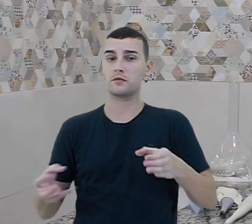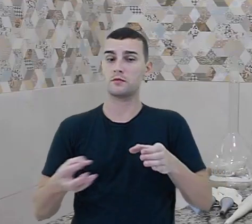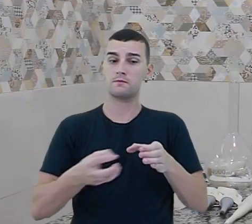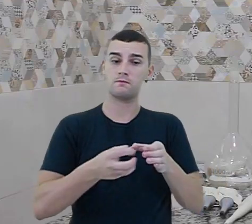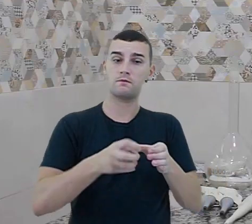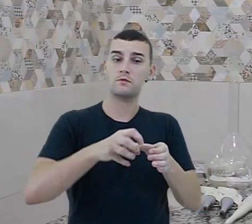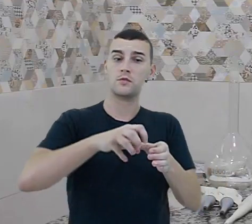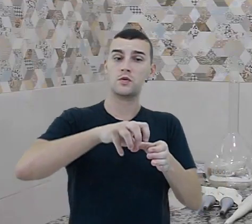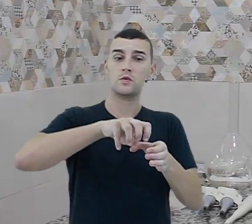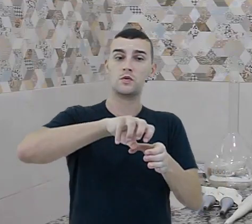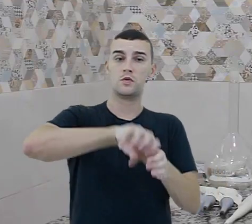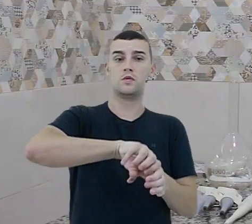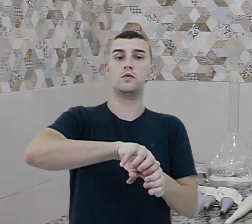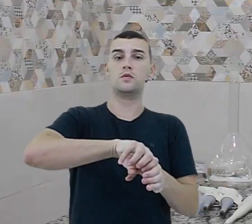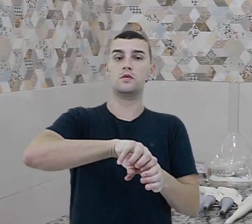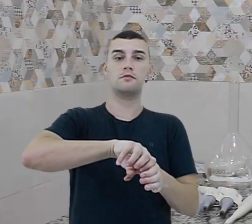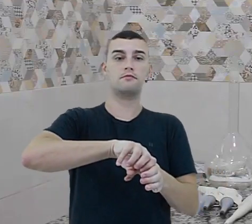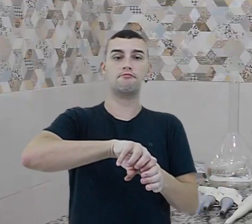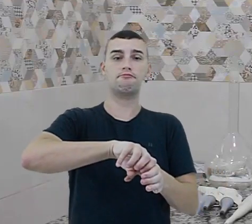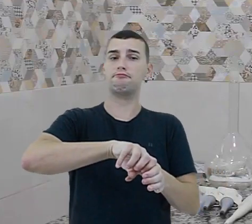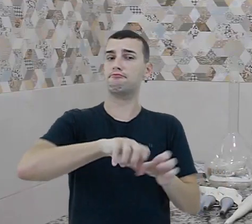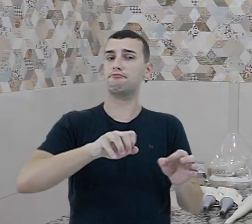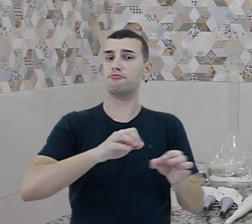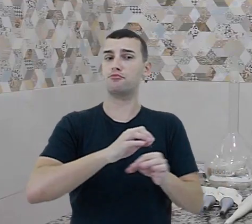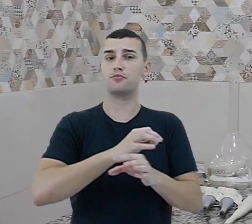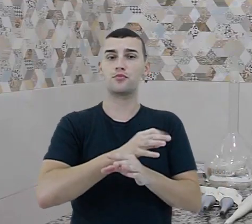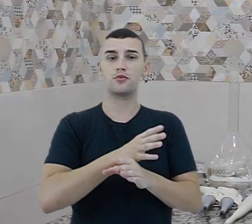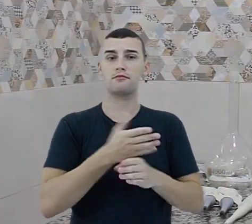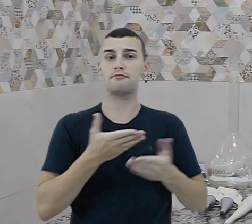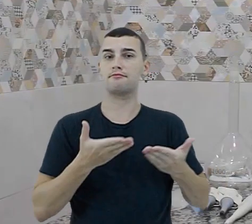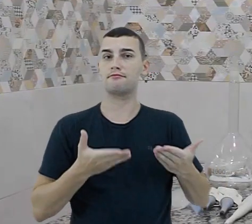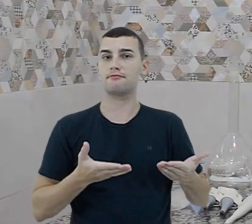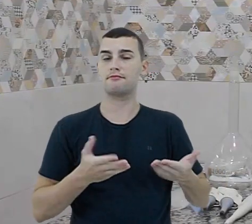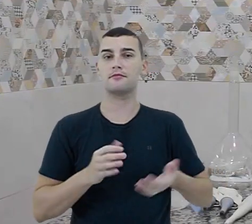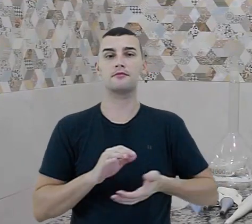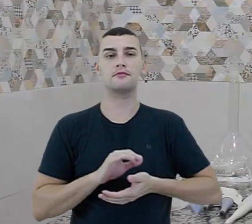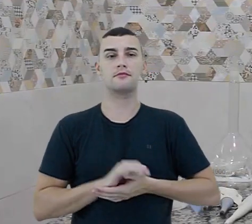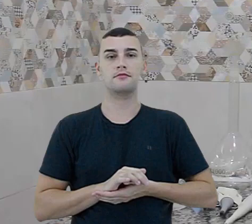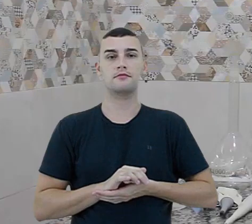minha solução preparada dentro desse frasco.